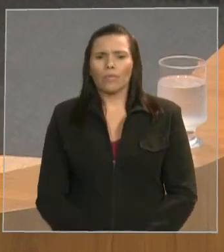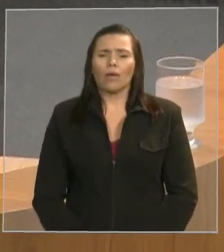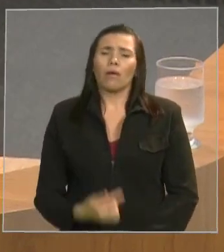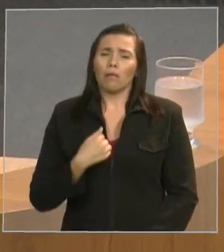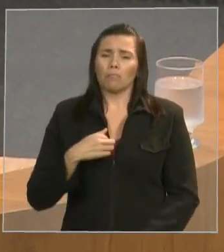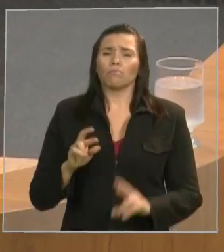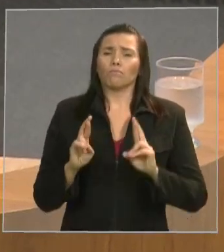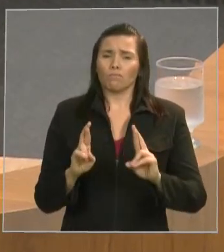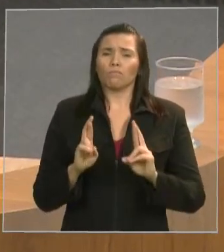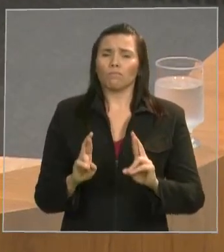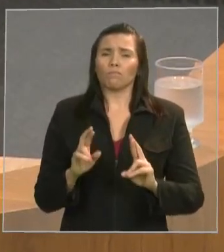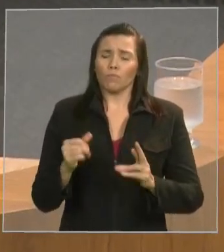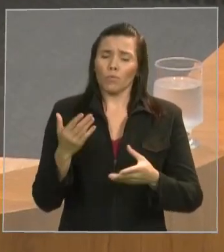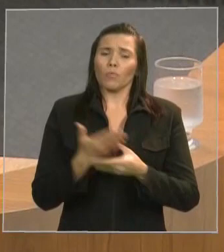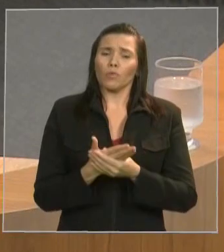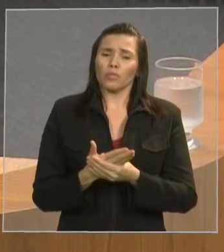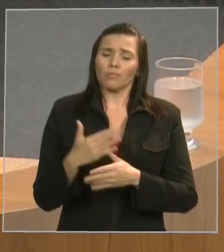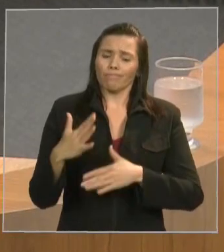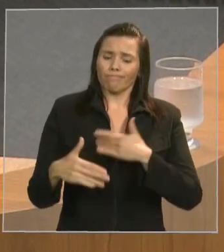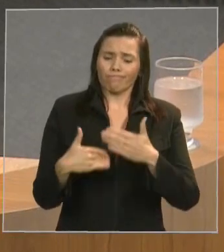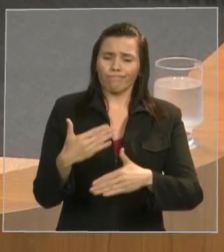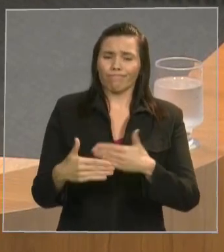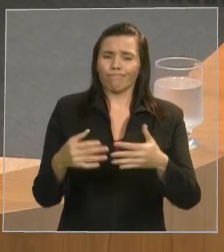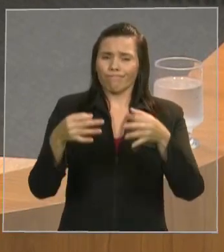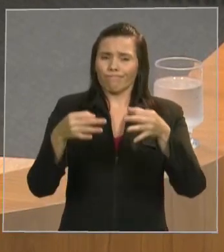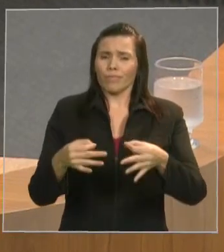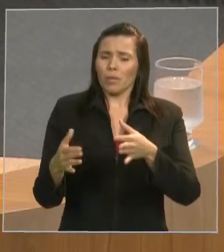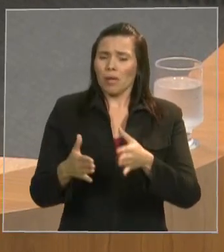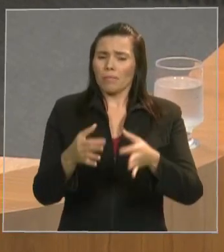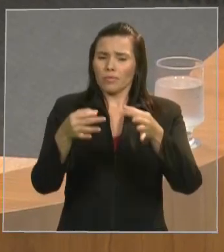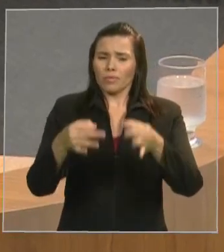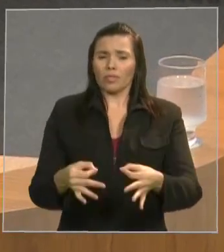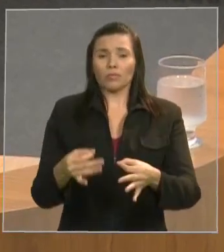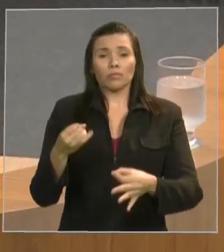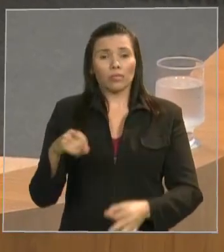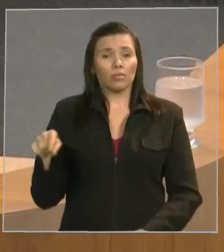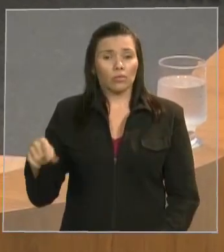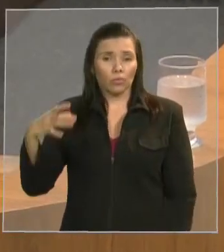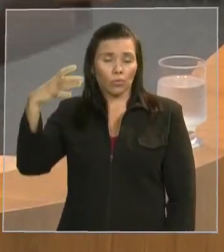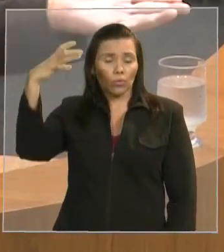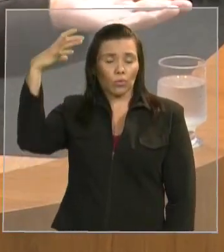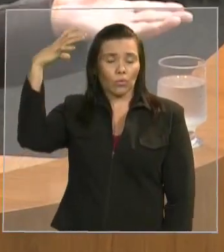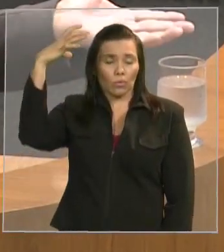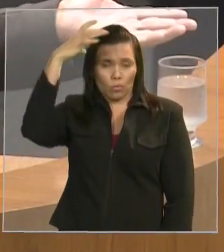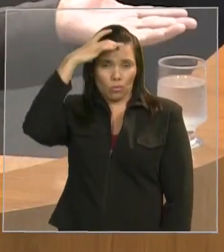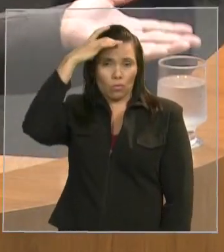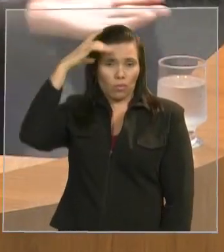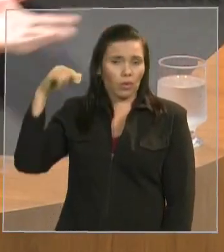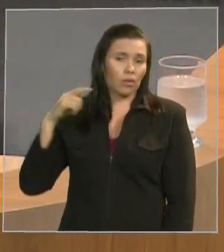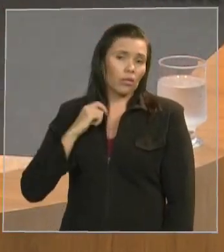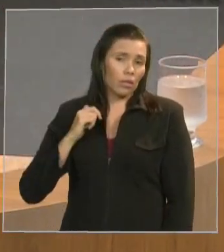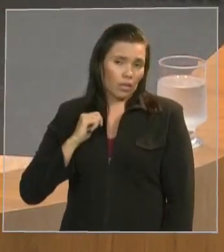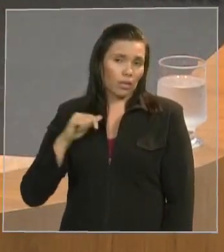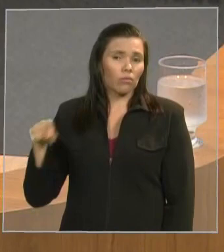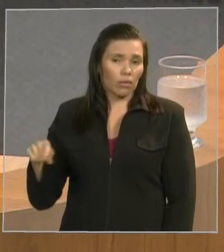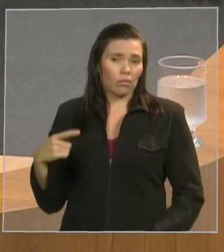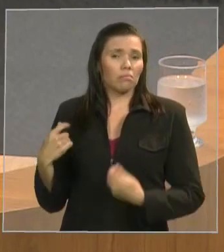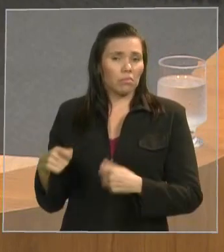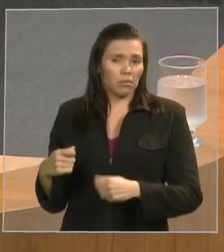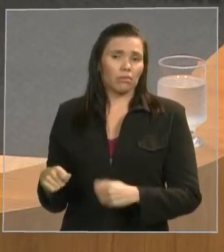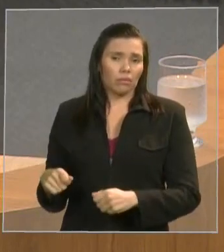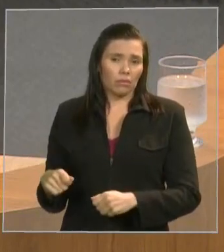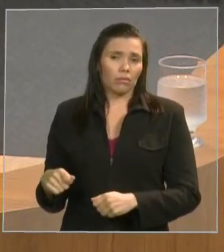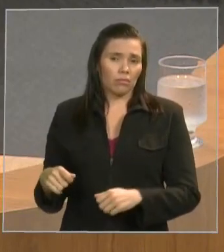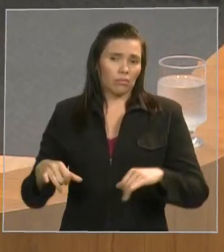conclusão correta. Se o delegado tiver envolvimento, ele pague. Se não tiver, a justiça, com certeza,